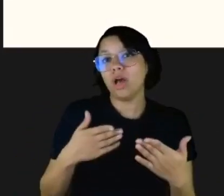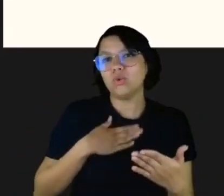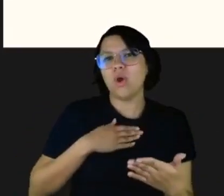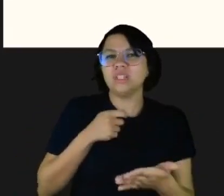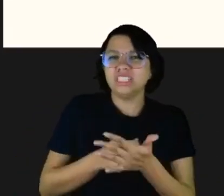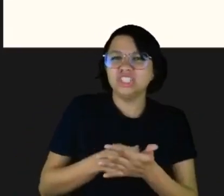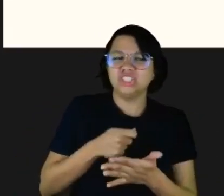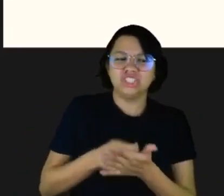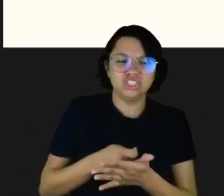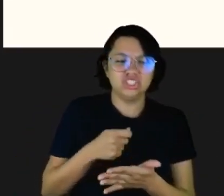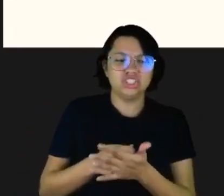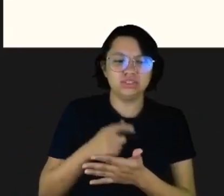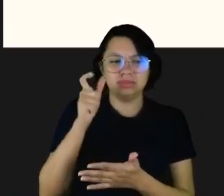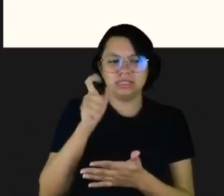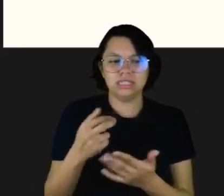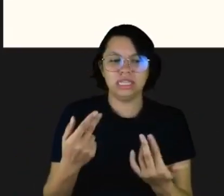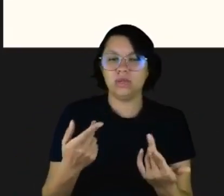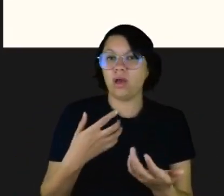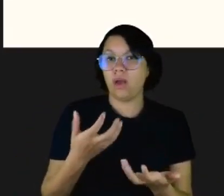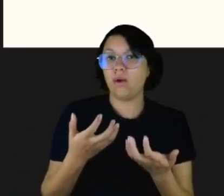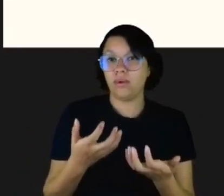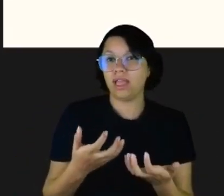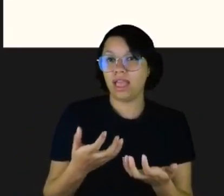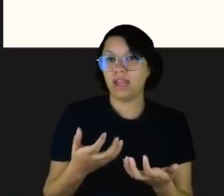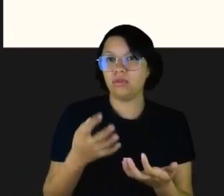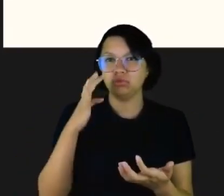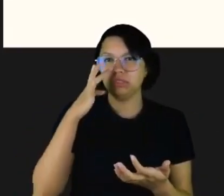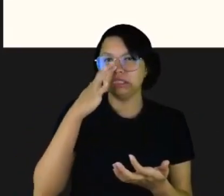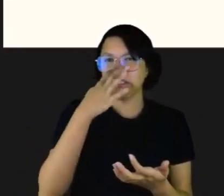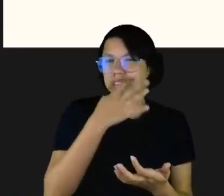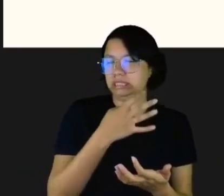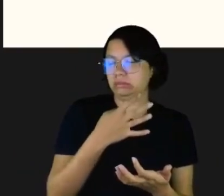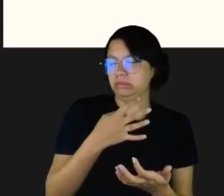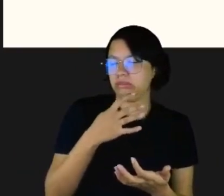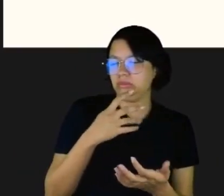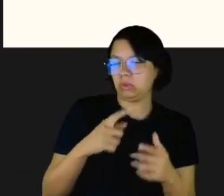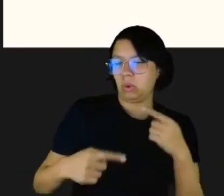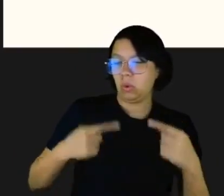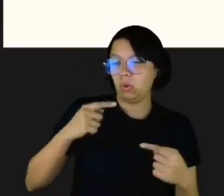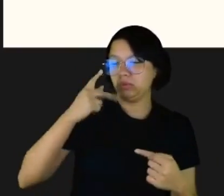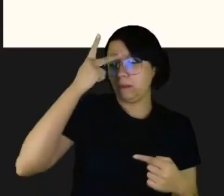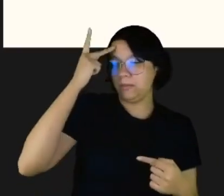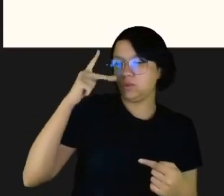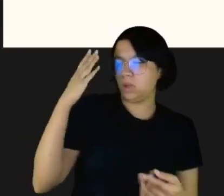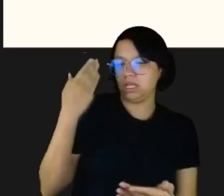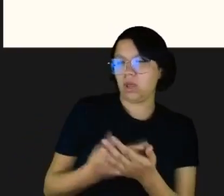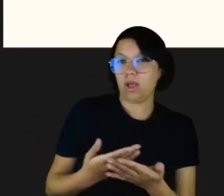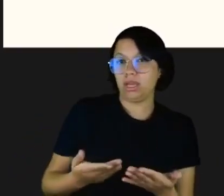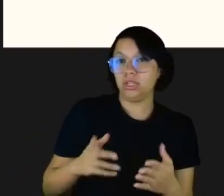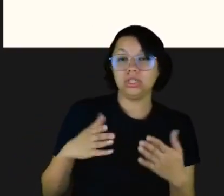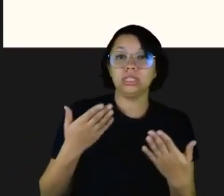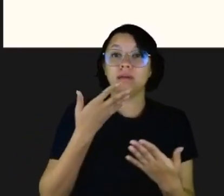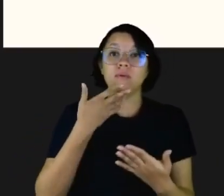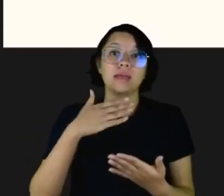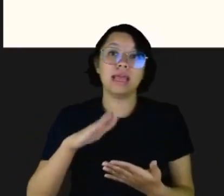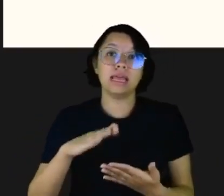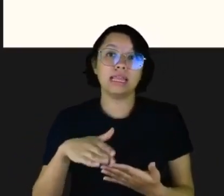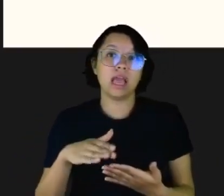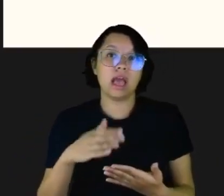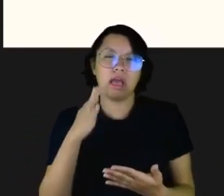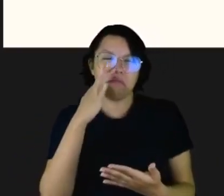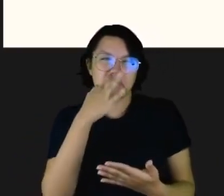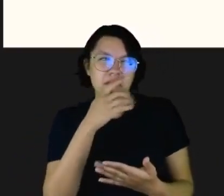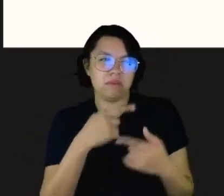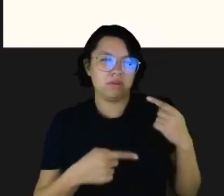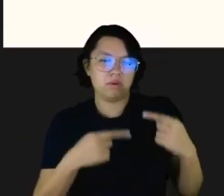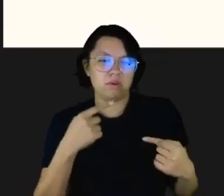que seja como eu acredito, eu estou teimando com alguém que não acredita. Então, é a criança que está teimando com a mãe. Mãe, mas eu quero